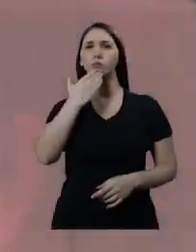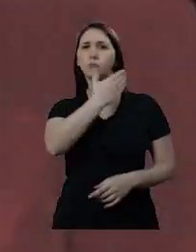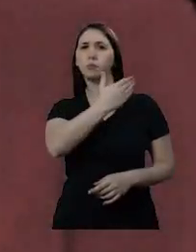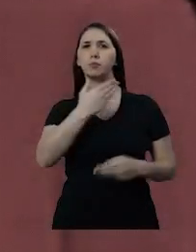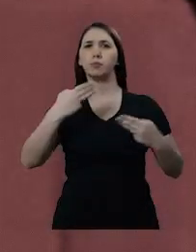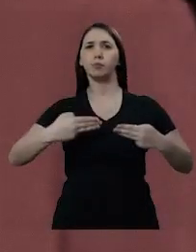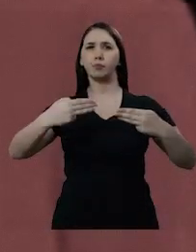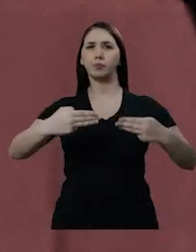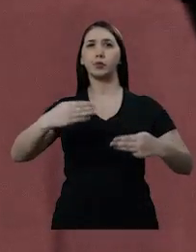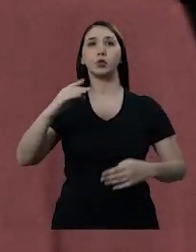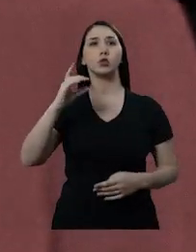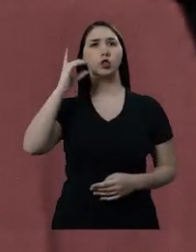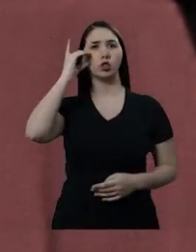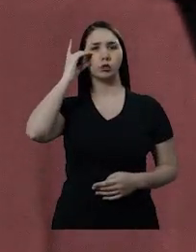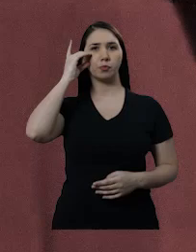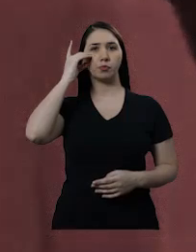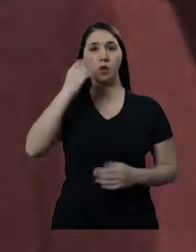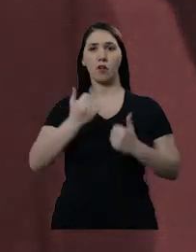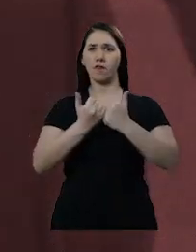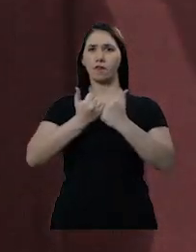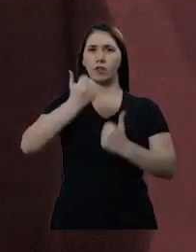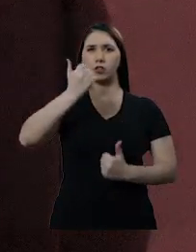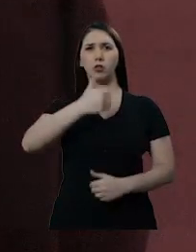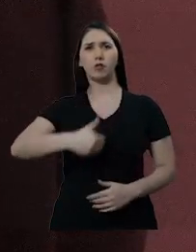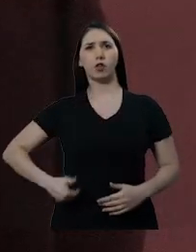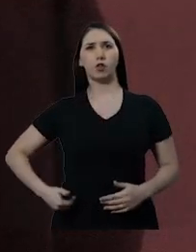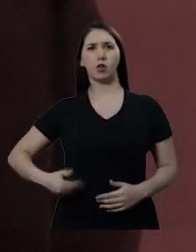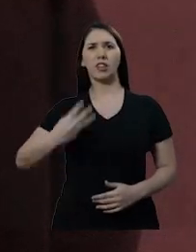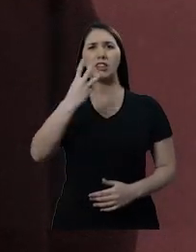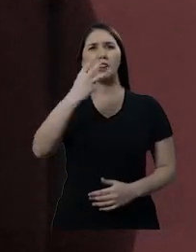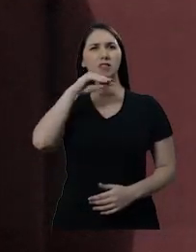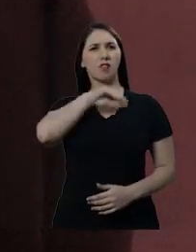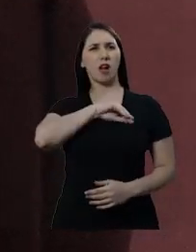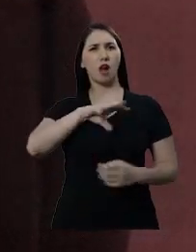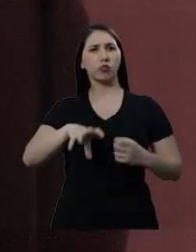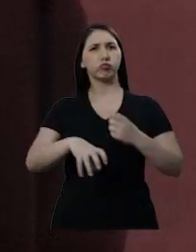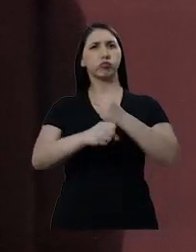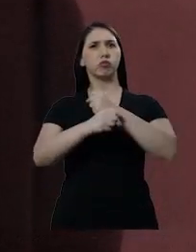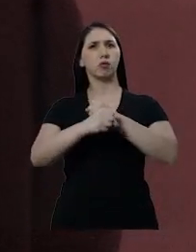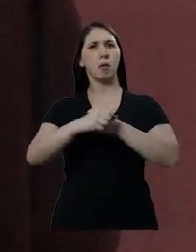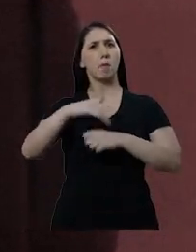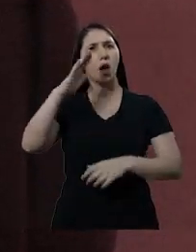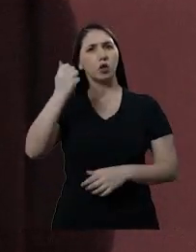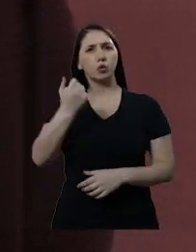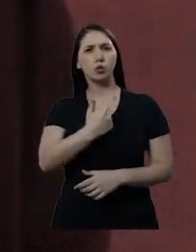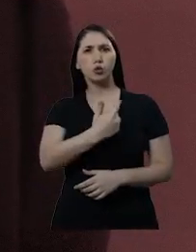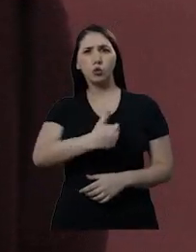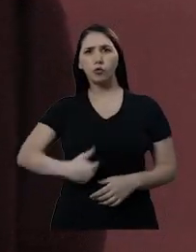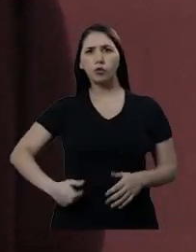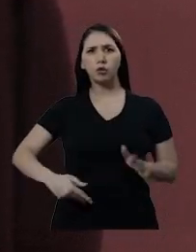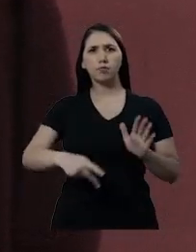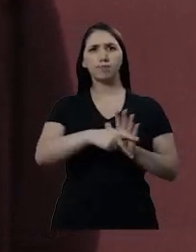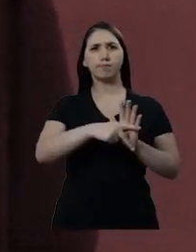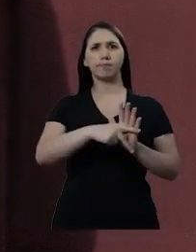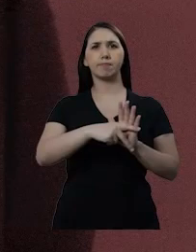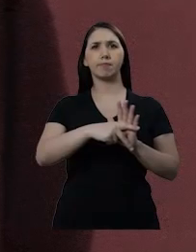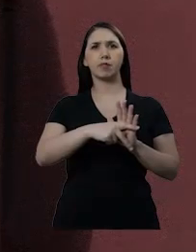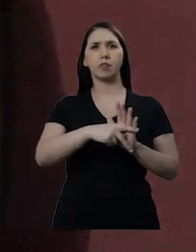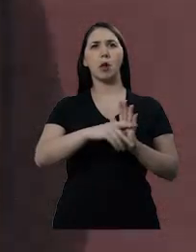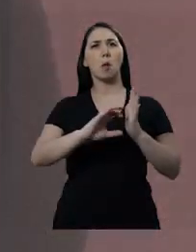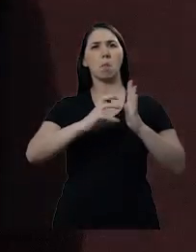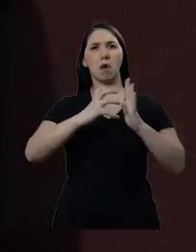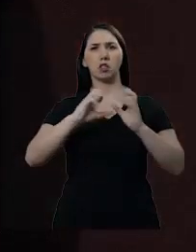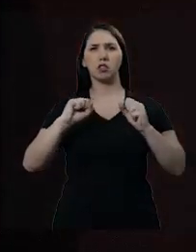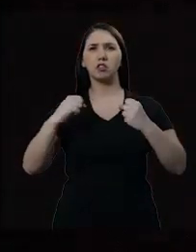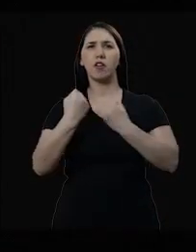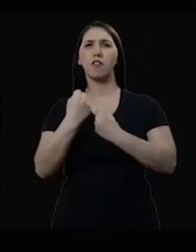ser ministro da Dilma. Como vice-governador, acumulou 3 remunerações mensais, ganhando mais do que o próprio governador.